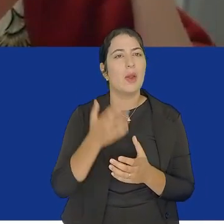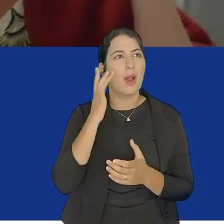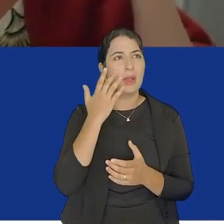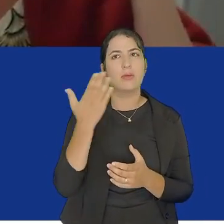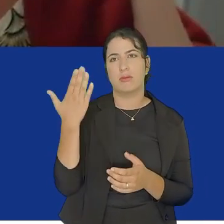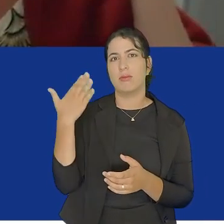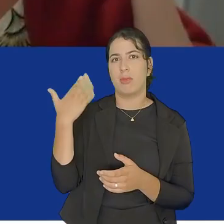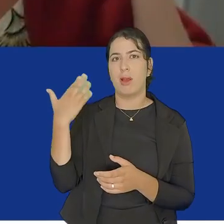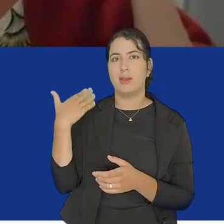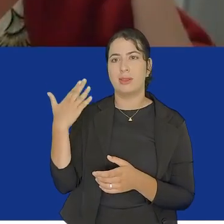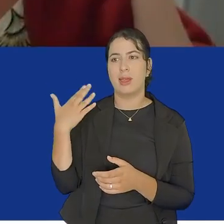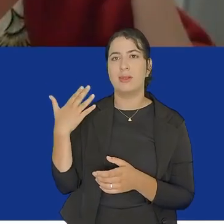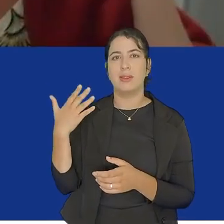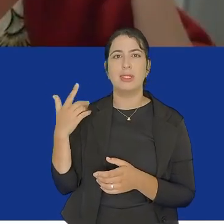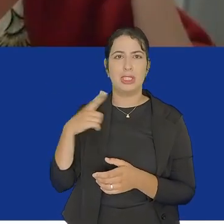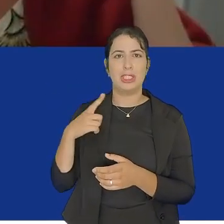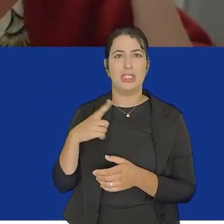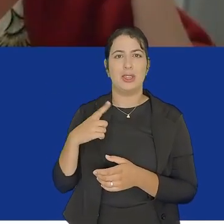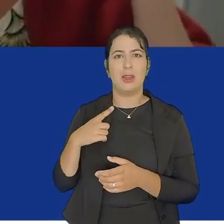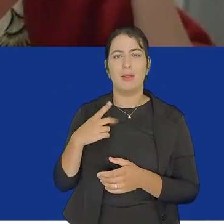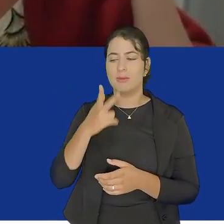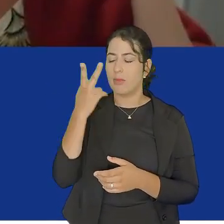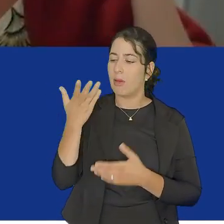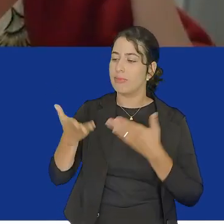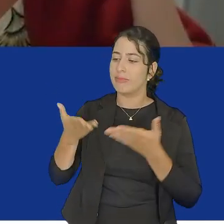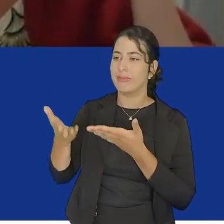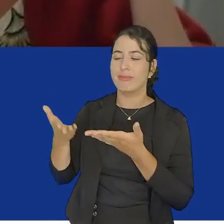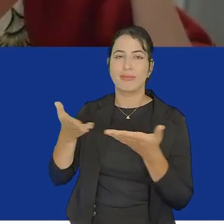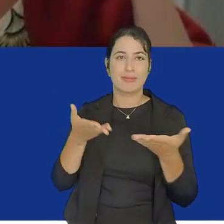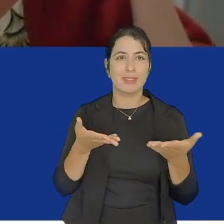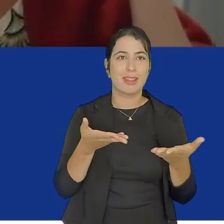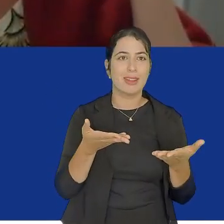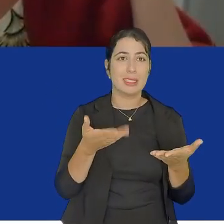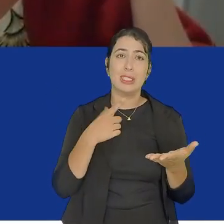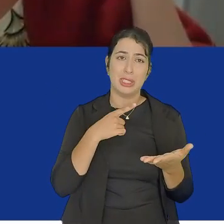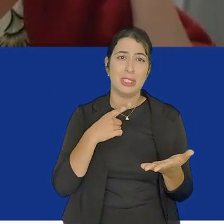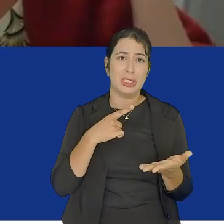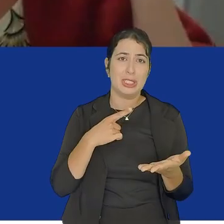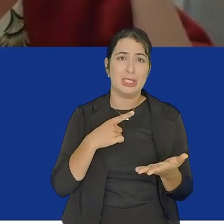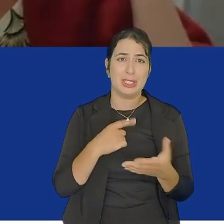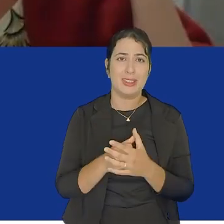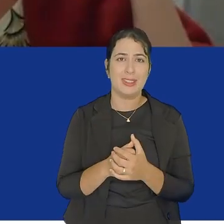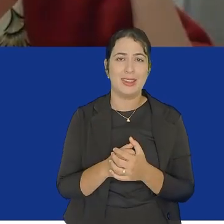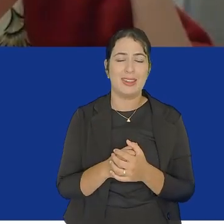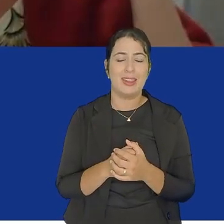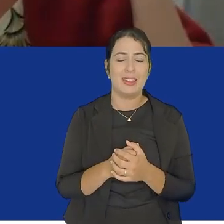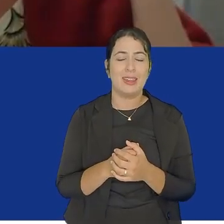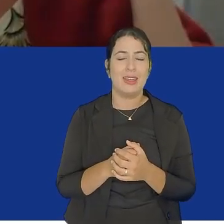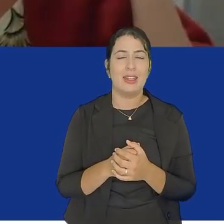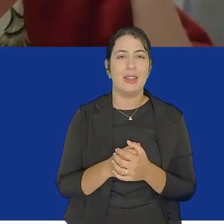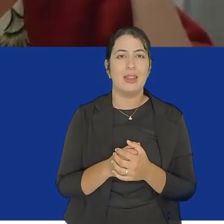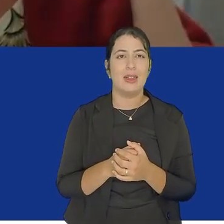que a gente, enquanto sociedade, talvez vivendo em comunidades, enfim, mas isso já muito atrás, a gente ainda tinha um espaço para